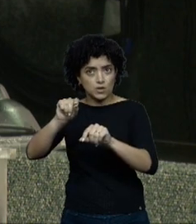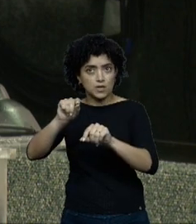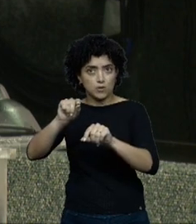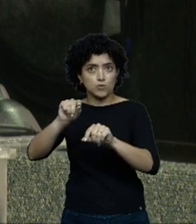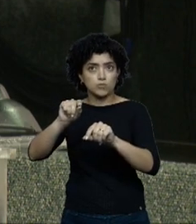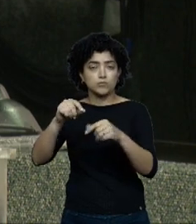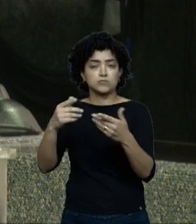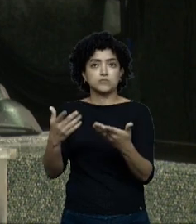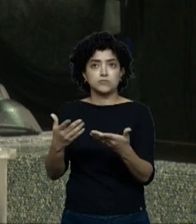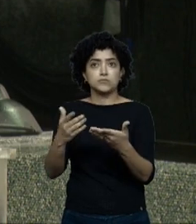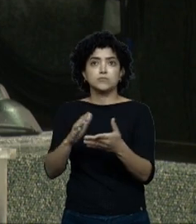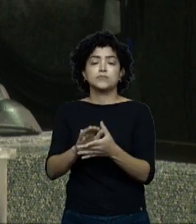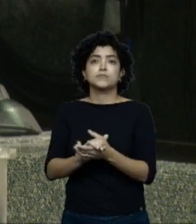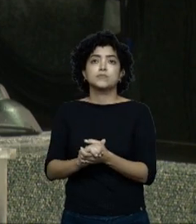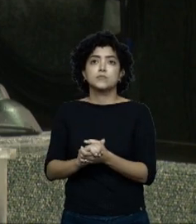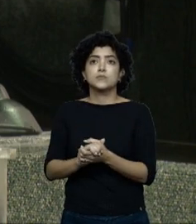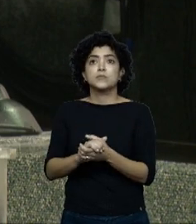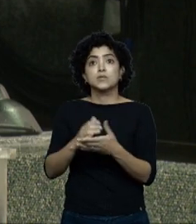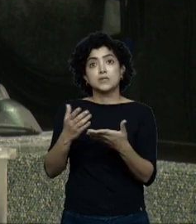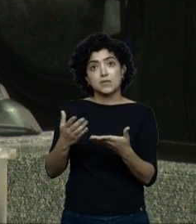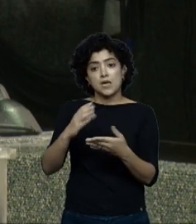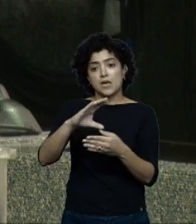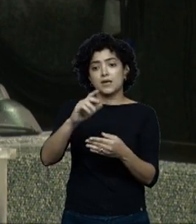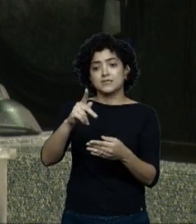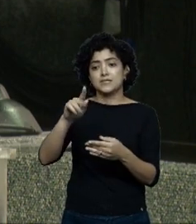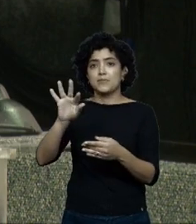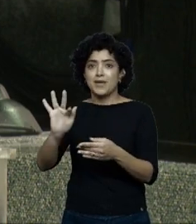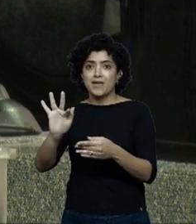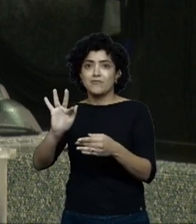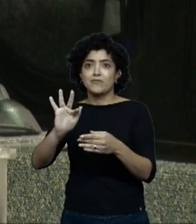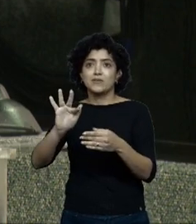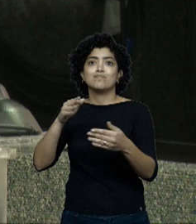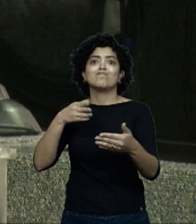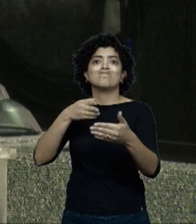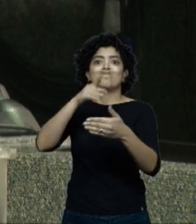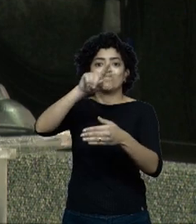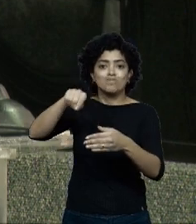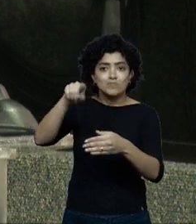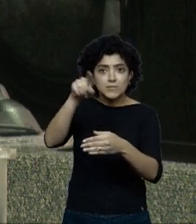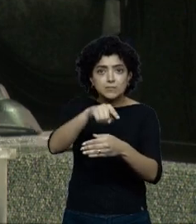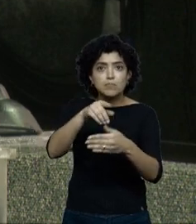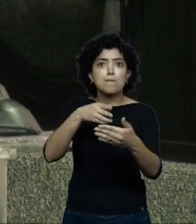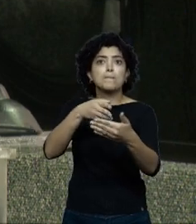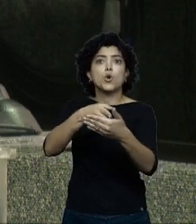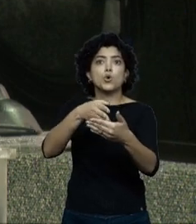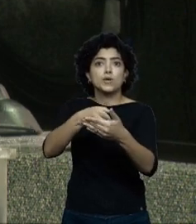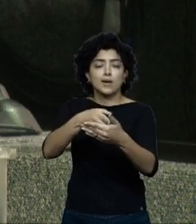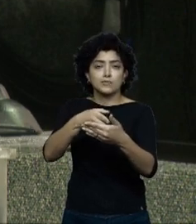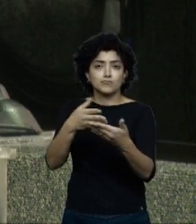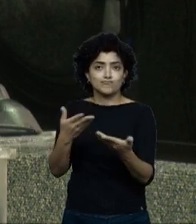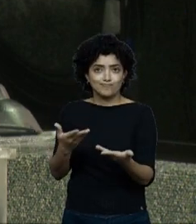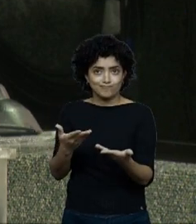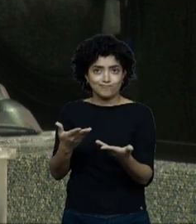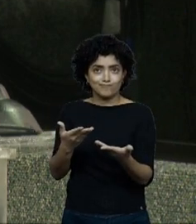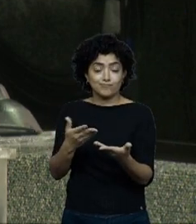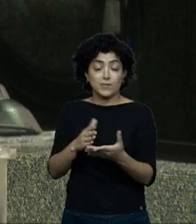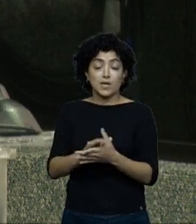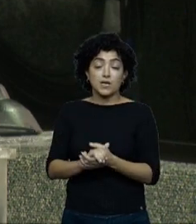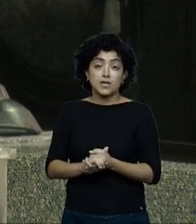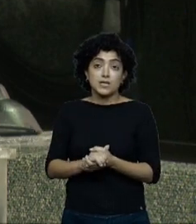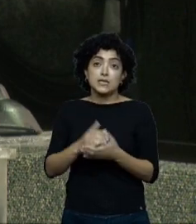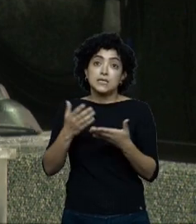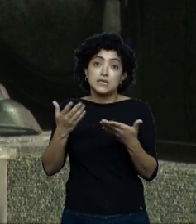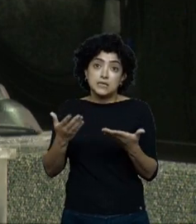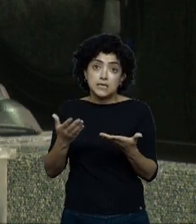maior do que eu pedi eu tenho meu CPF bloqueado é né e e a gente sabe